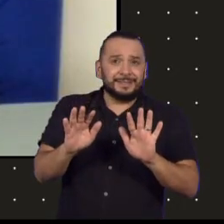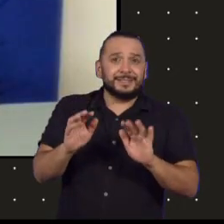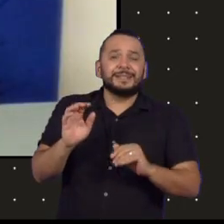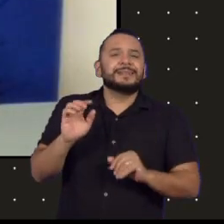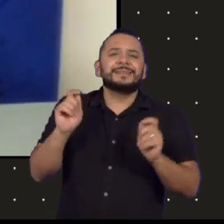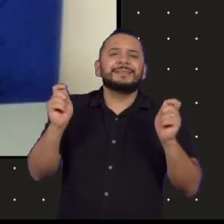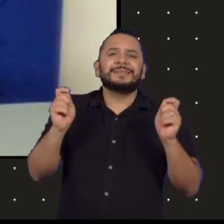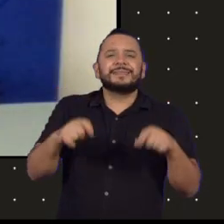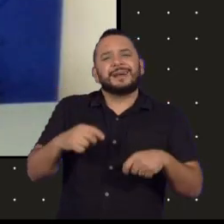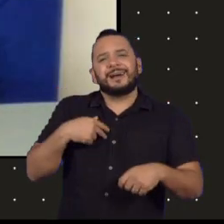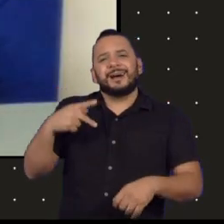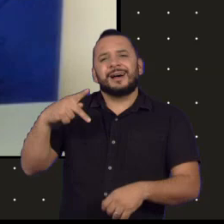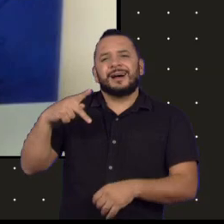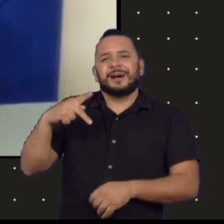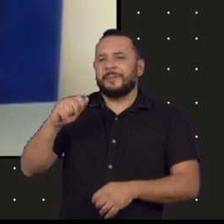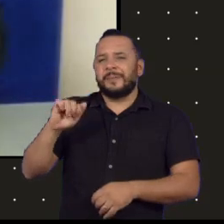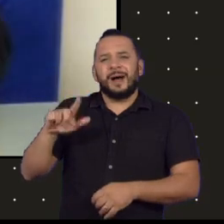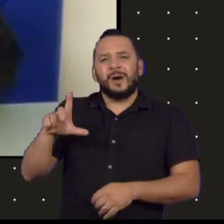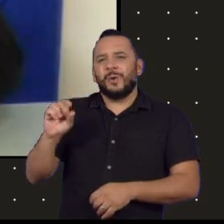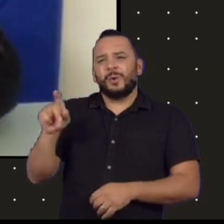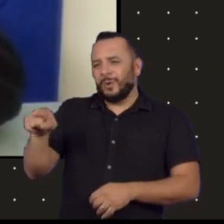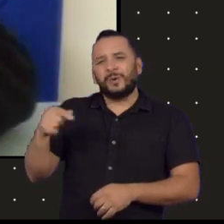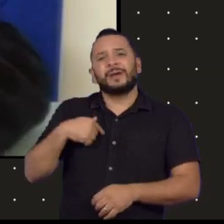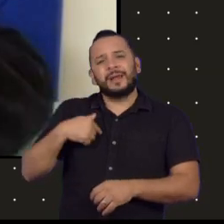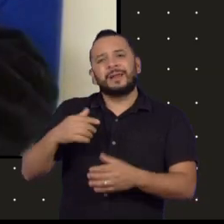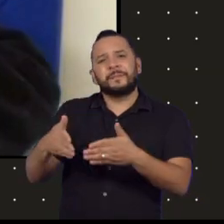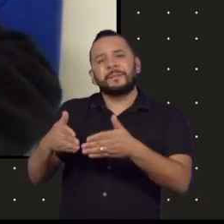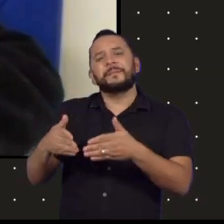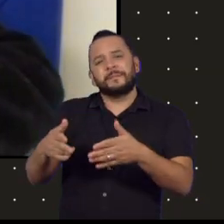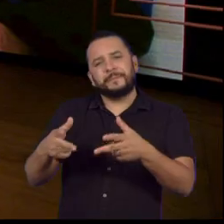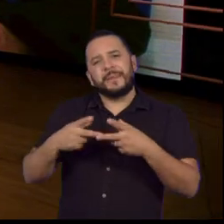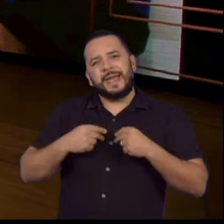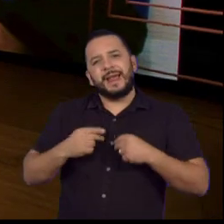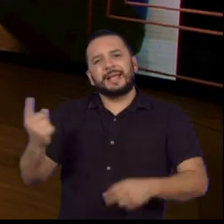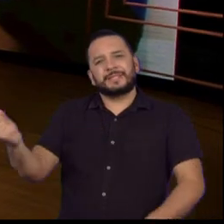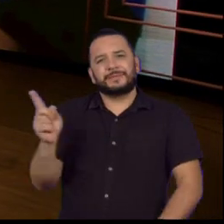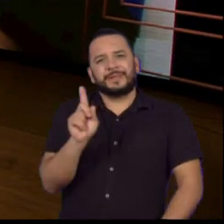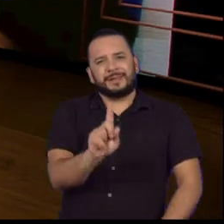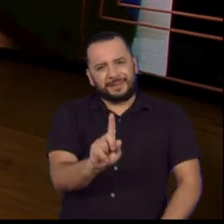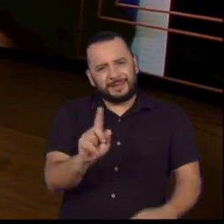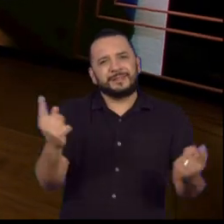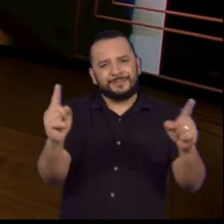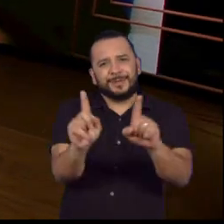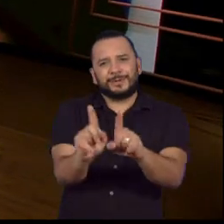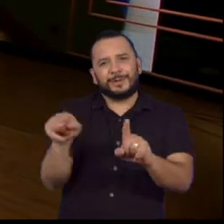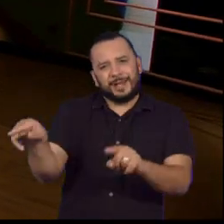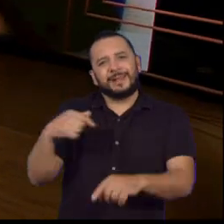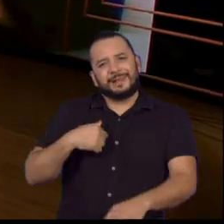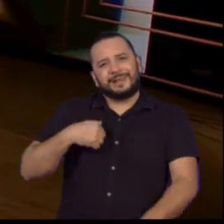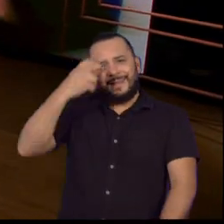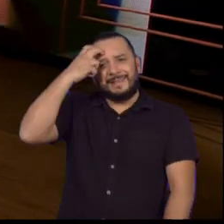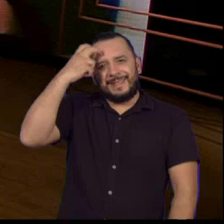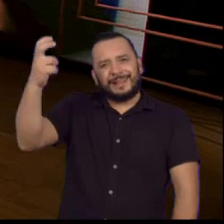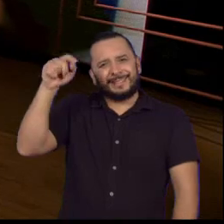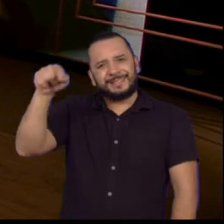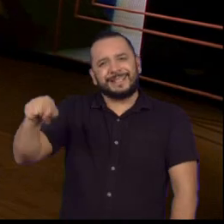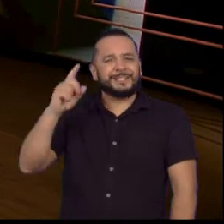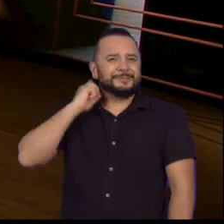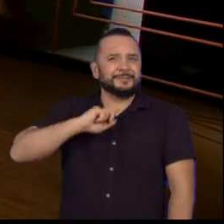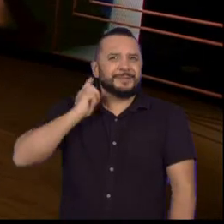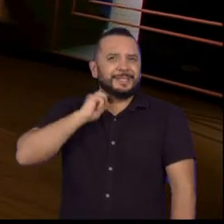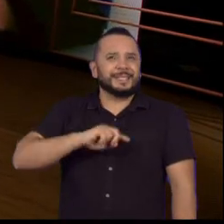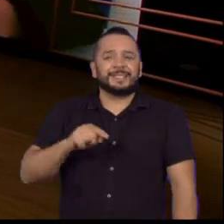só com o Paulo César Bicalho, que ele que merecia estar aqui no meu lugar, porque ele é um gênio, mineiro, uma